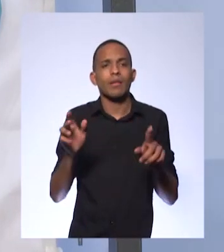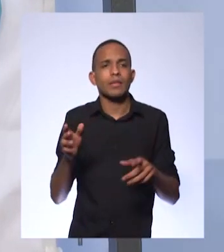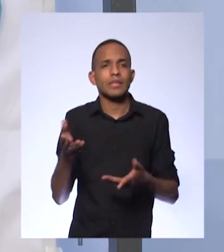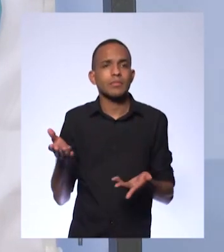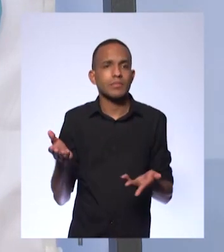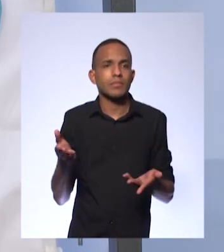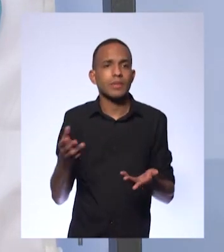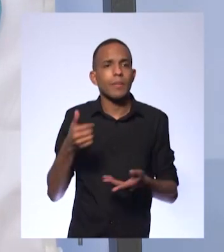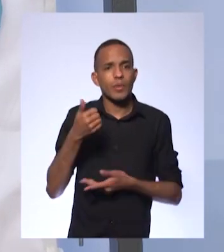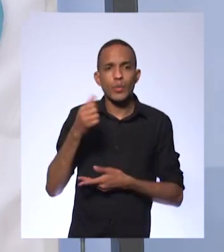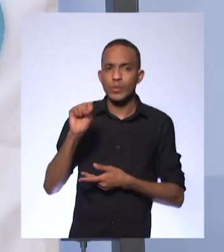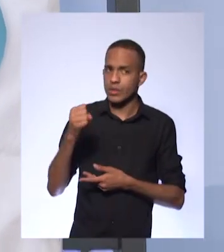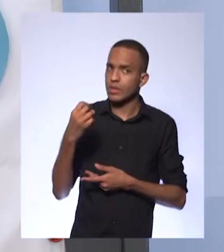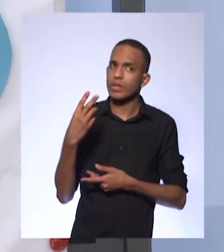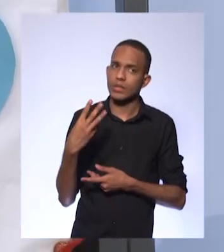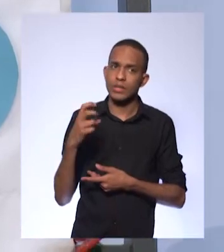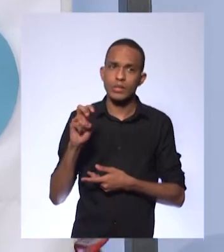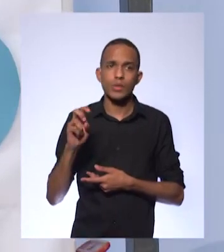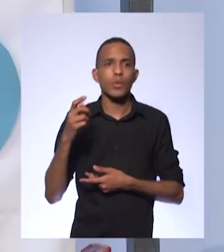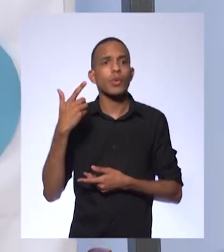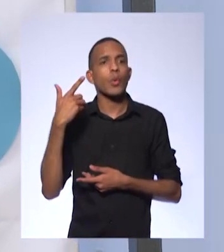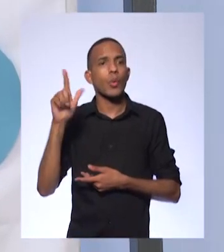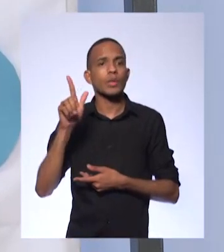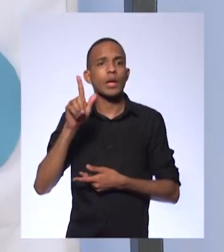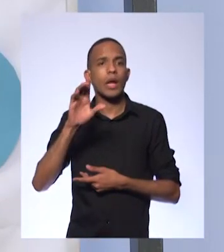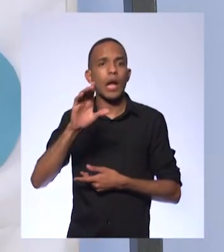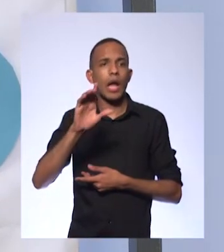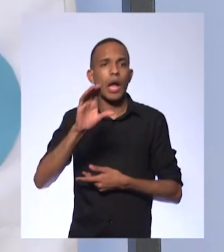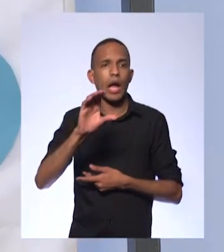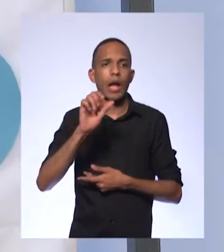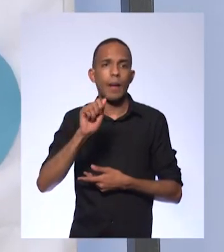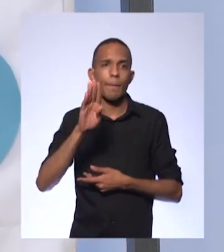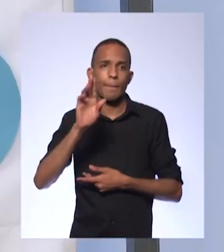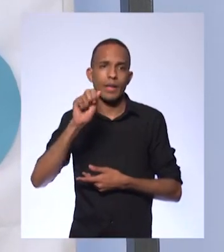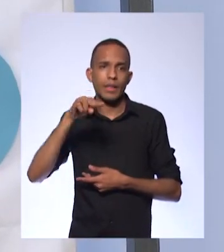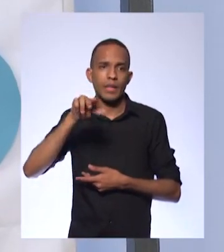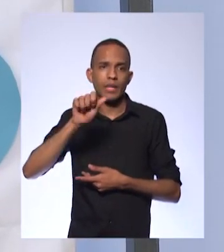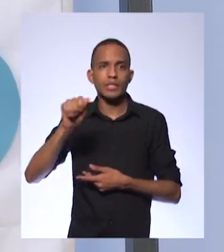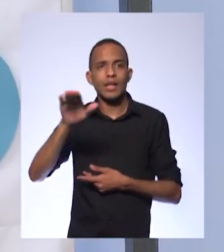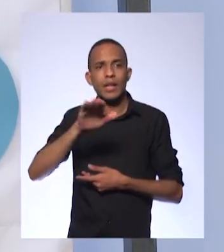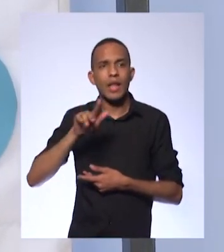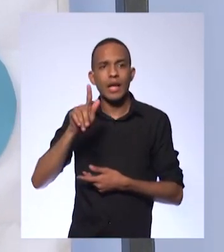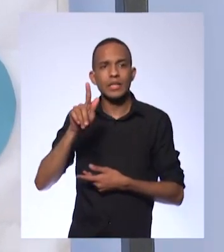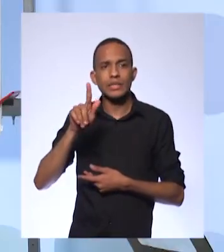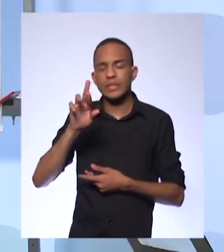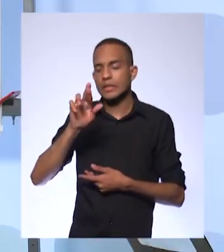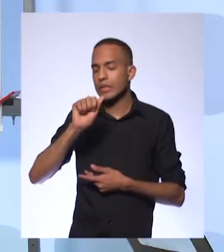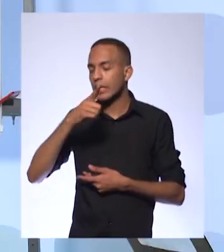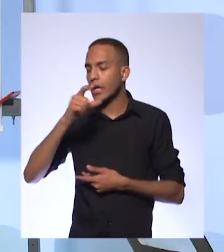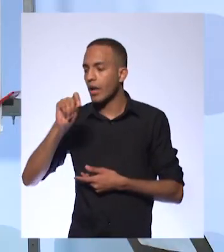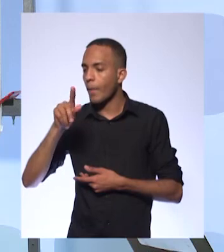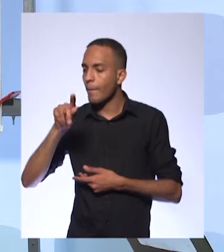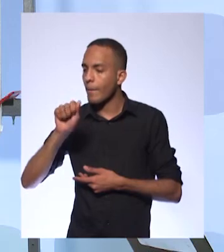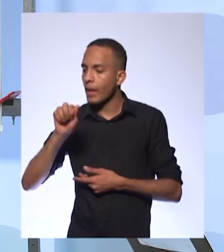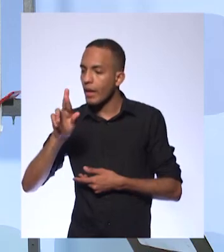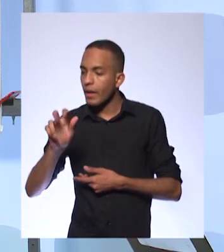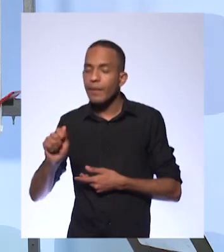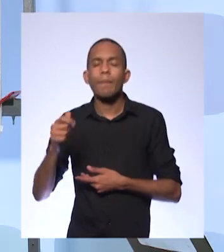em 1835, e Cabanagem no Grã-Pará, em 1840. Então, a pergunta é essa, ó,